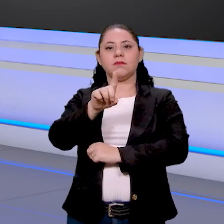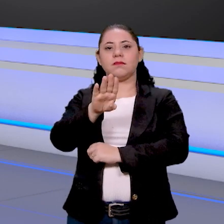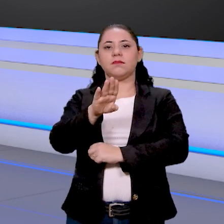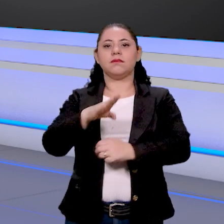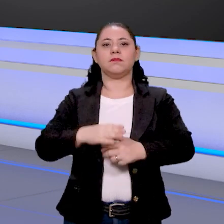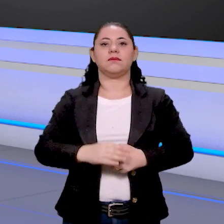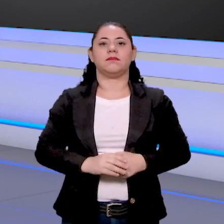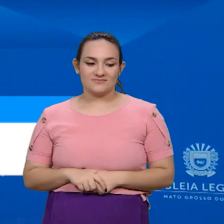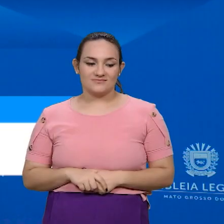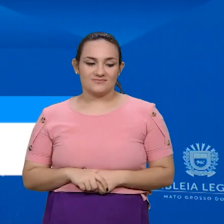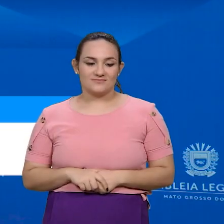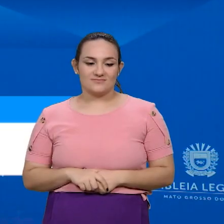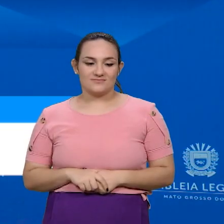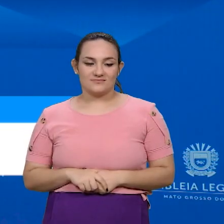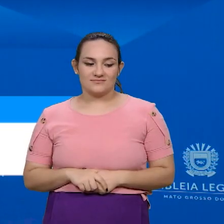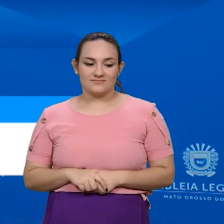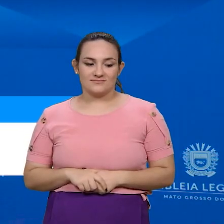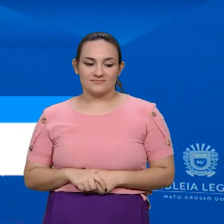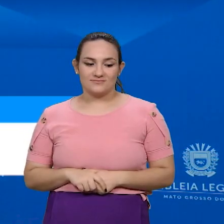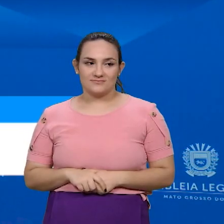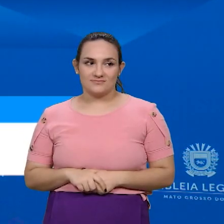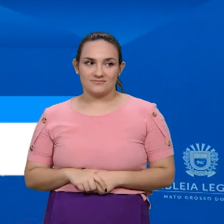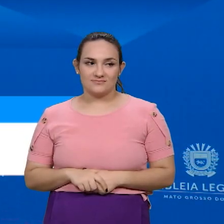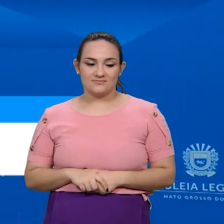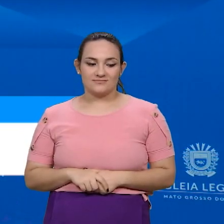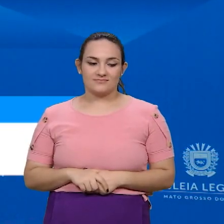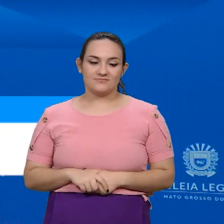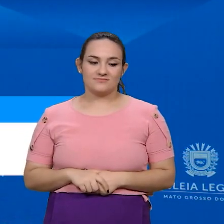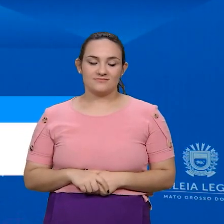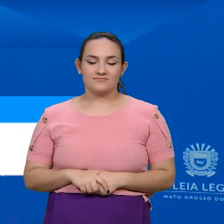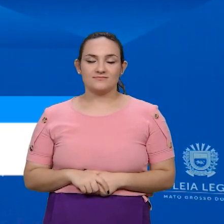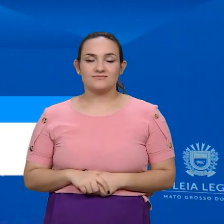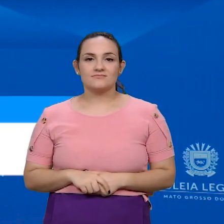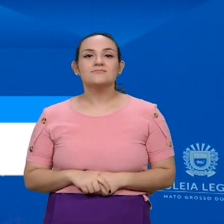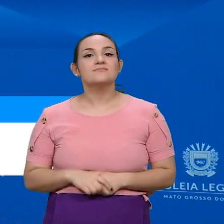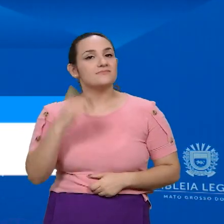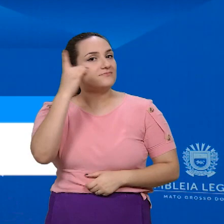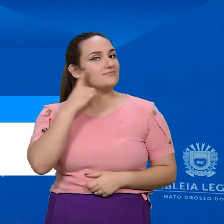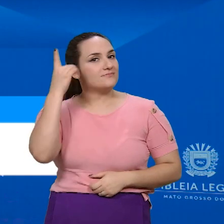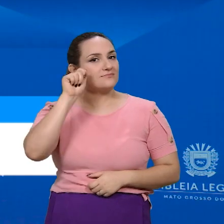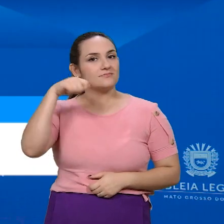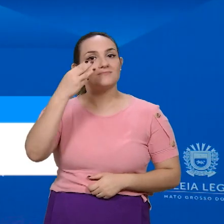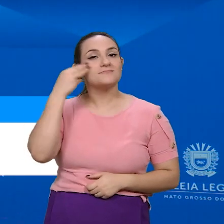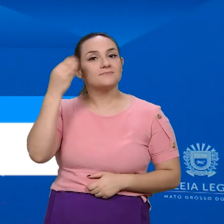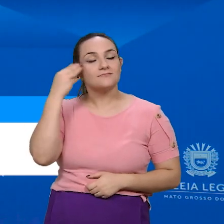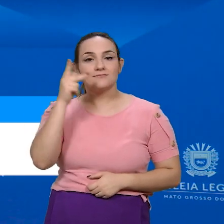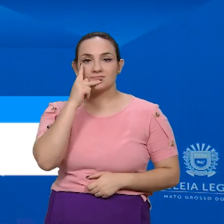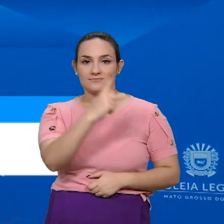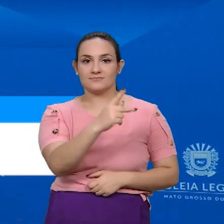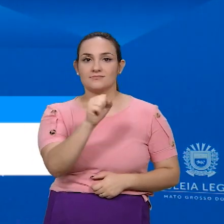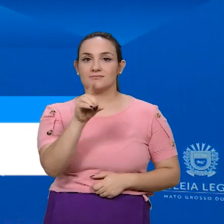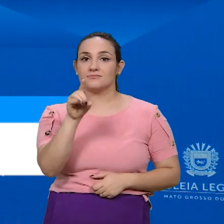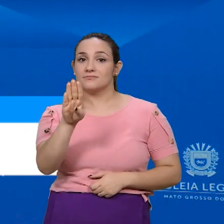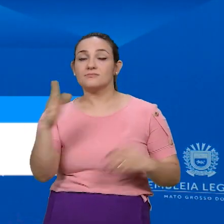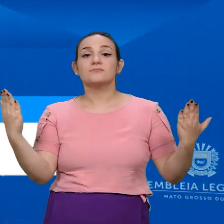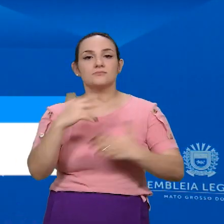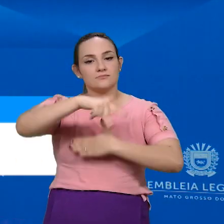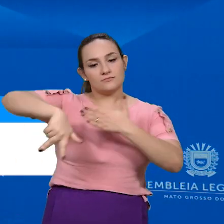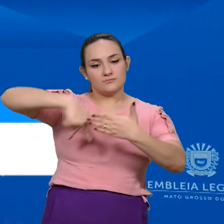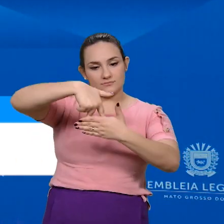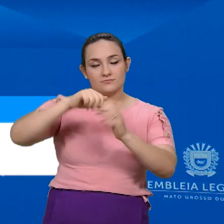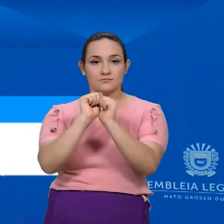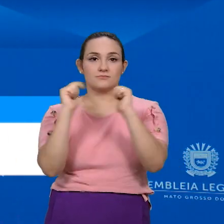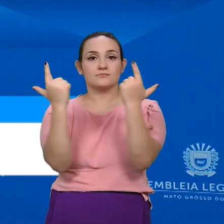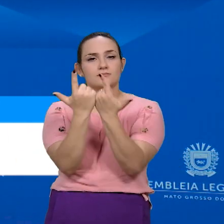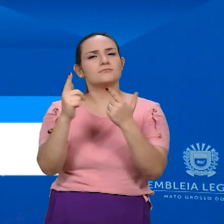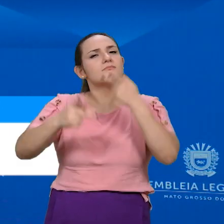do PSDB. A deputada Mara Caseiro, do PSDB, utilizou a tribuna da Alemes para comentar sobre as ações